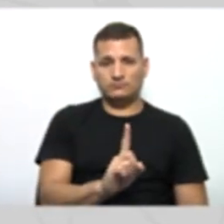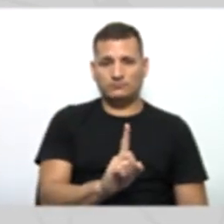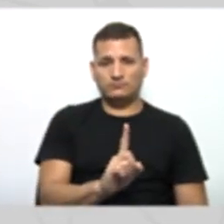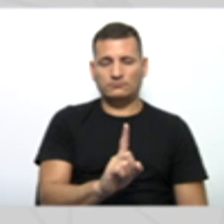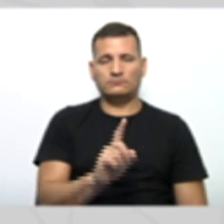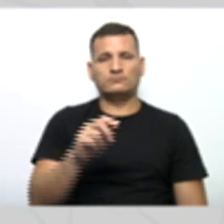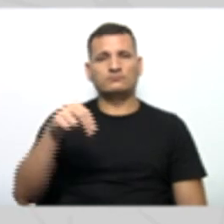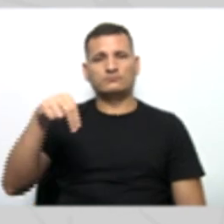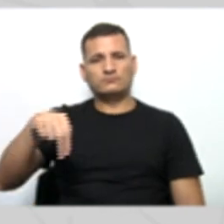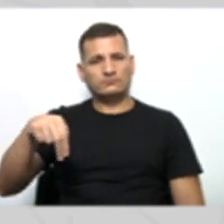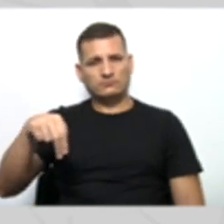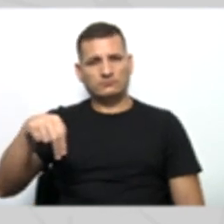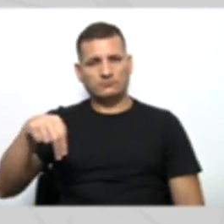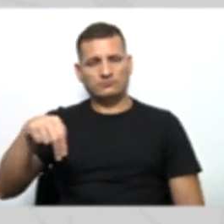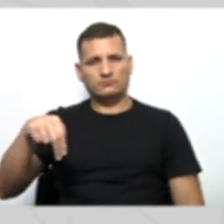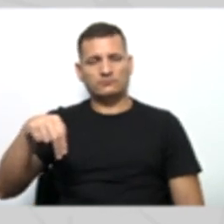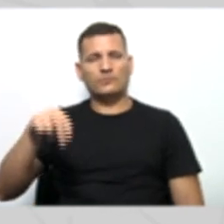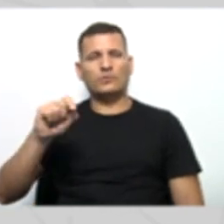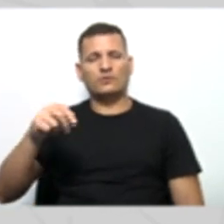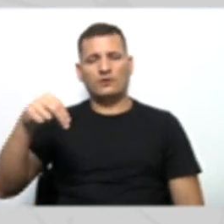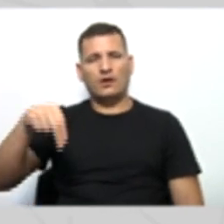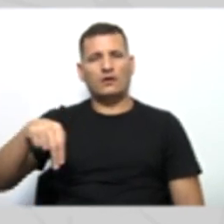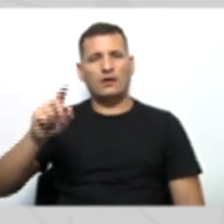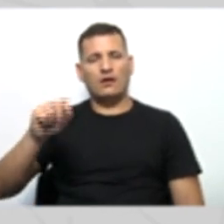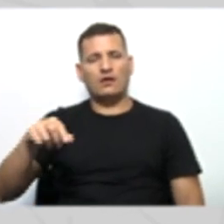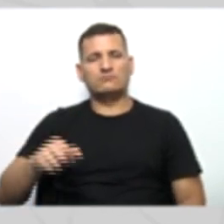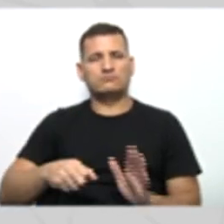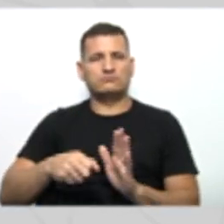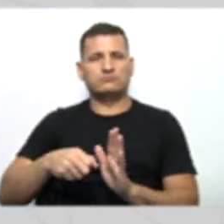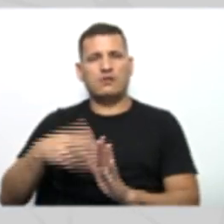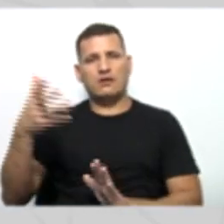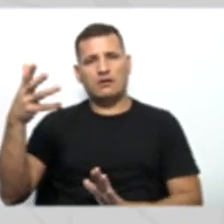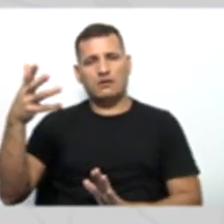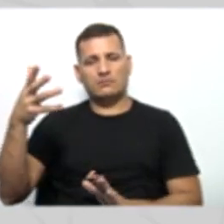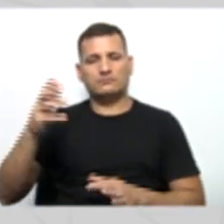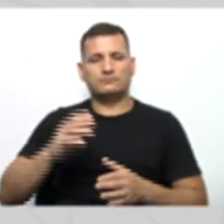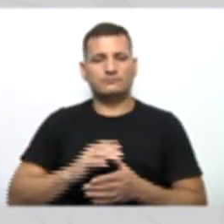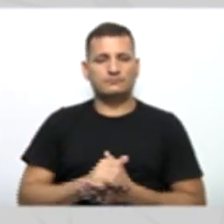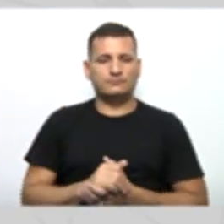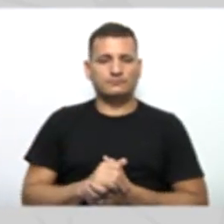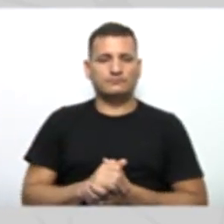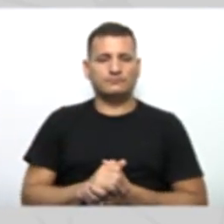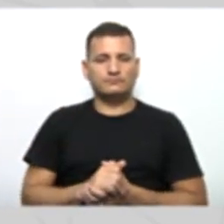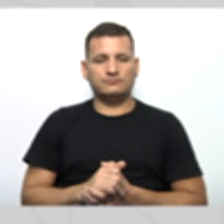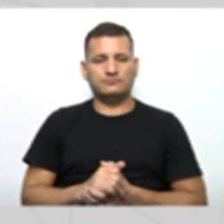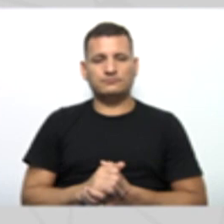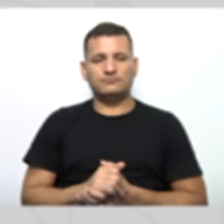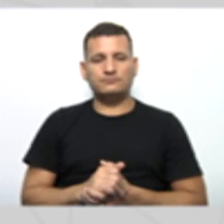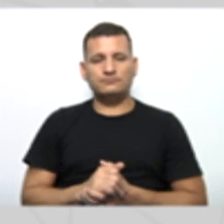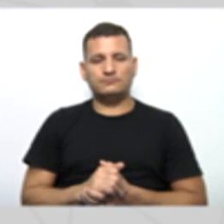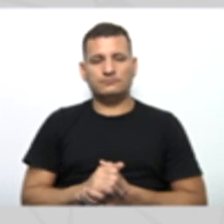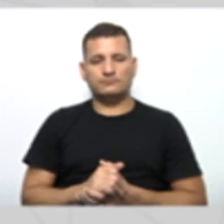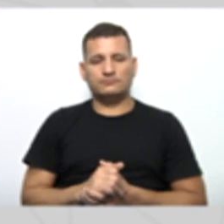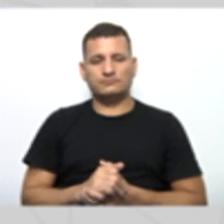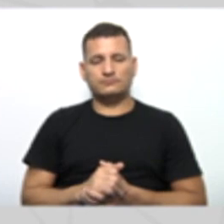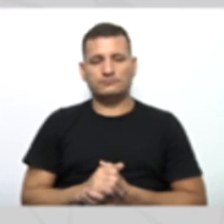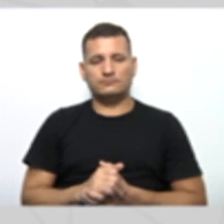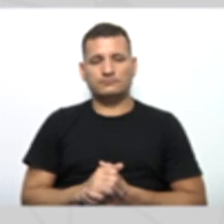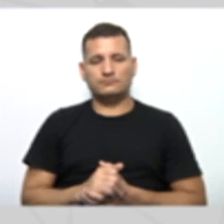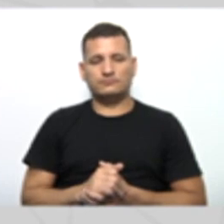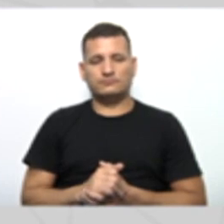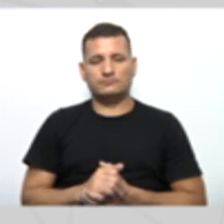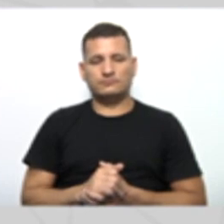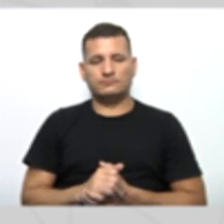se relaciona com vários. Quando 1 se relaciona com